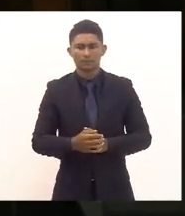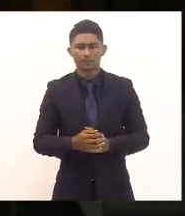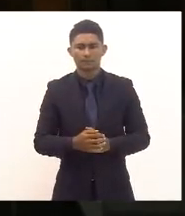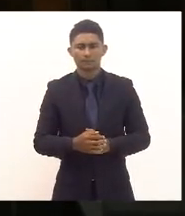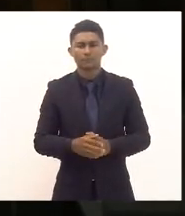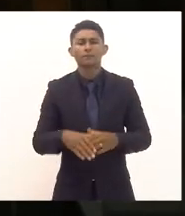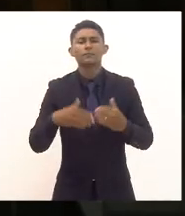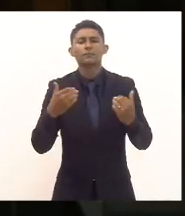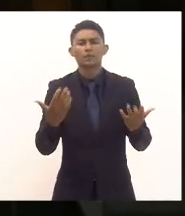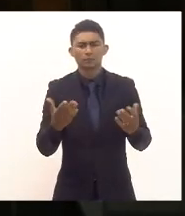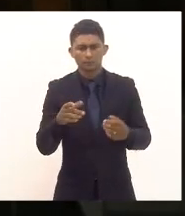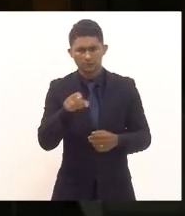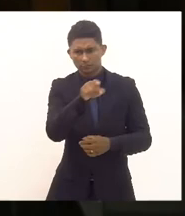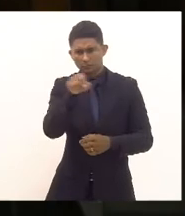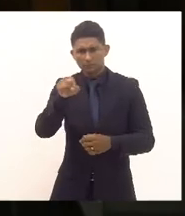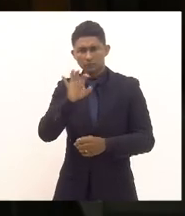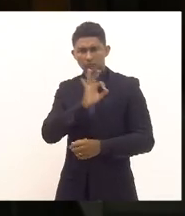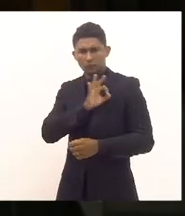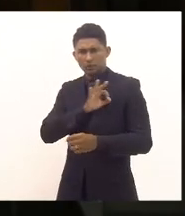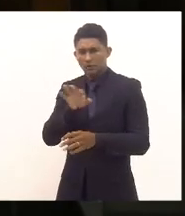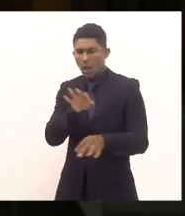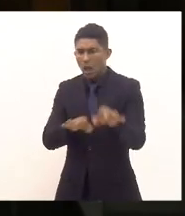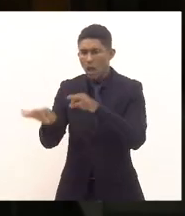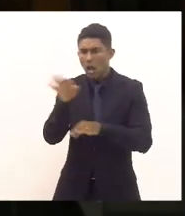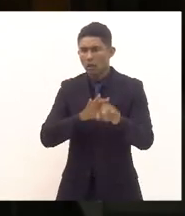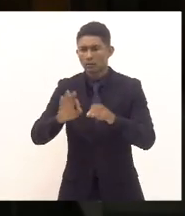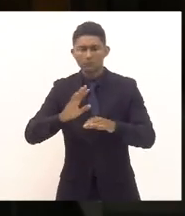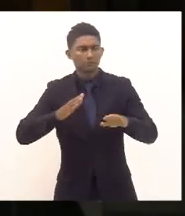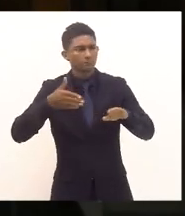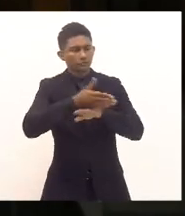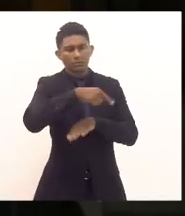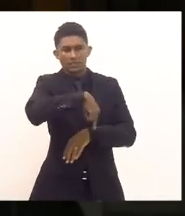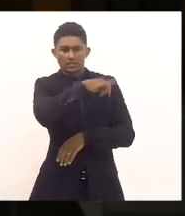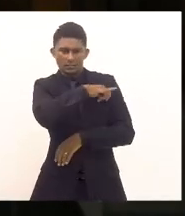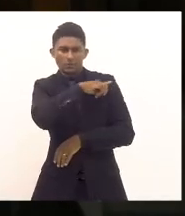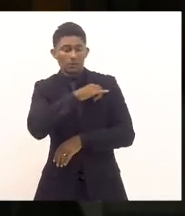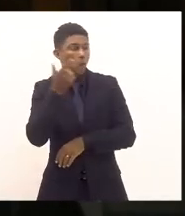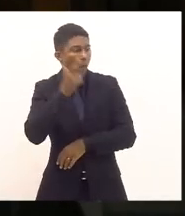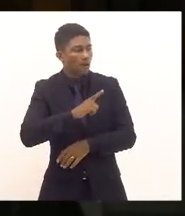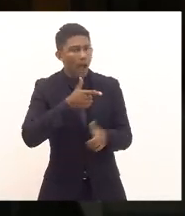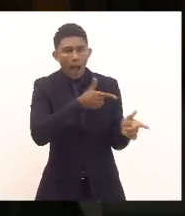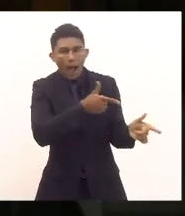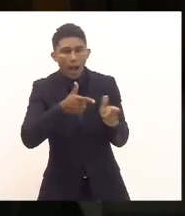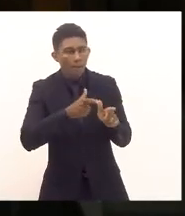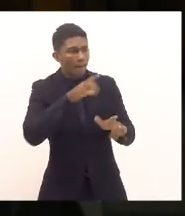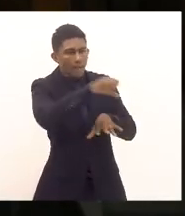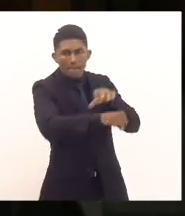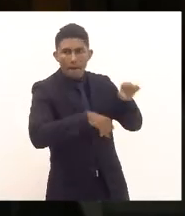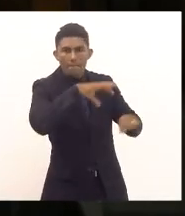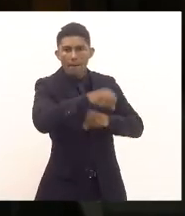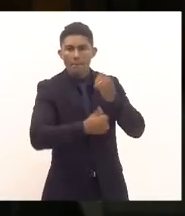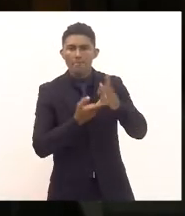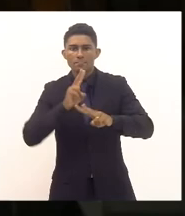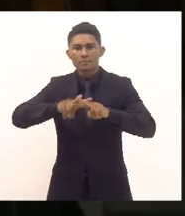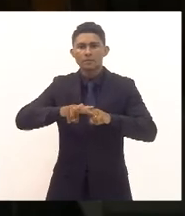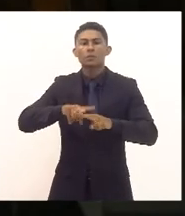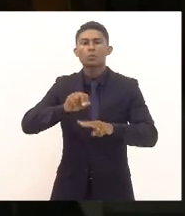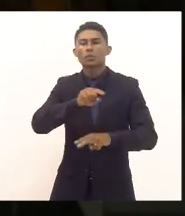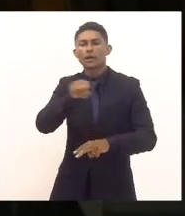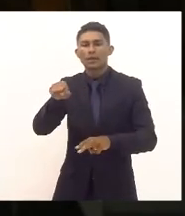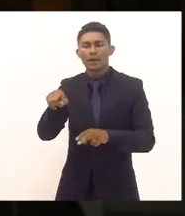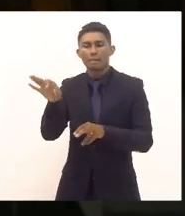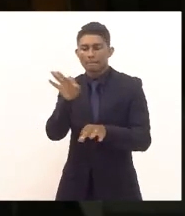e as principais operações que aprenderam fuzil no estado do Rio de Janeiro foram operações de inteligência